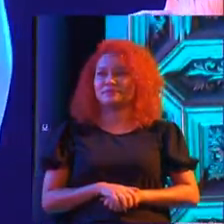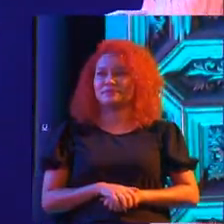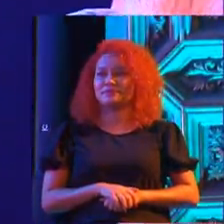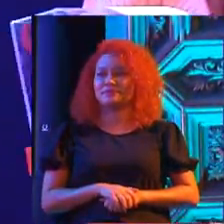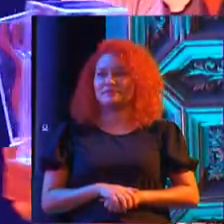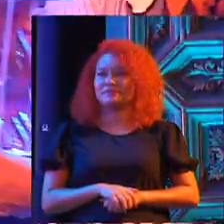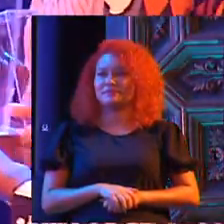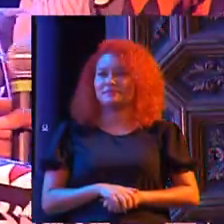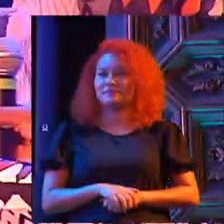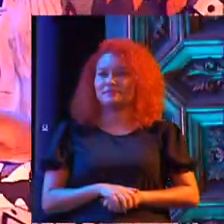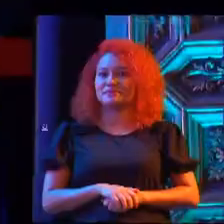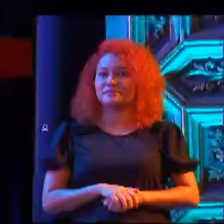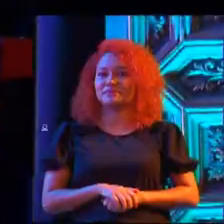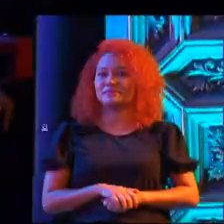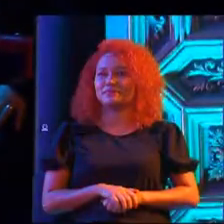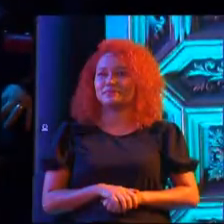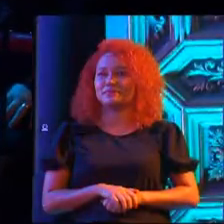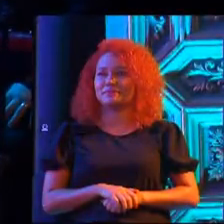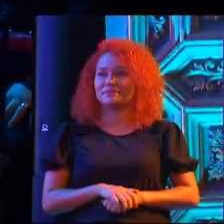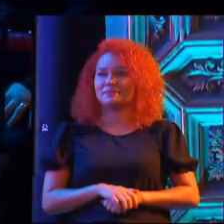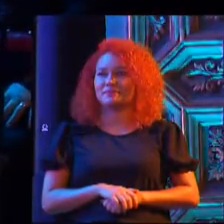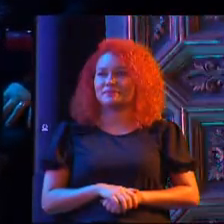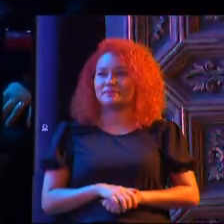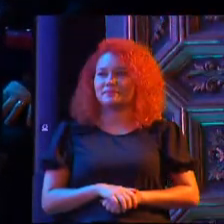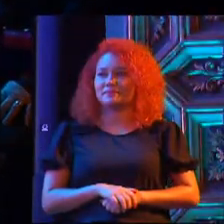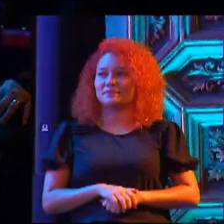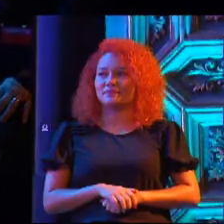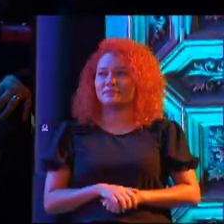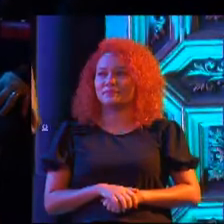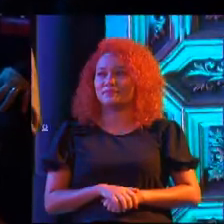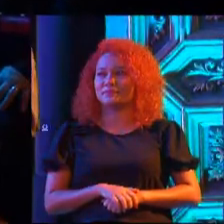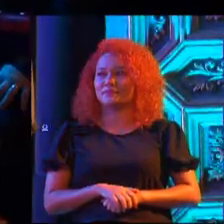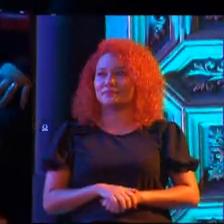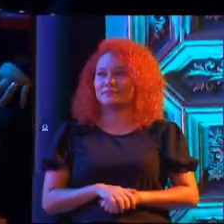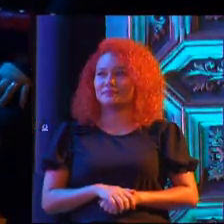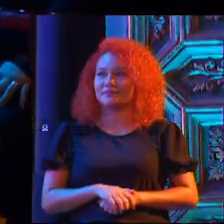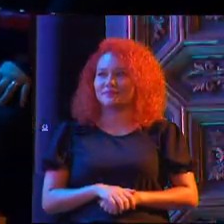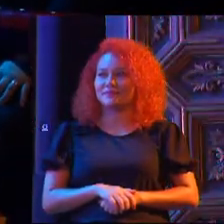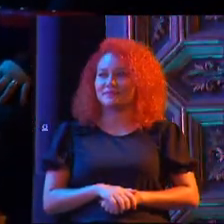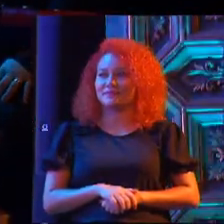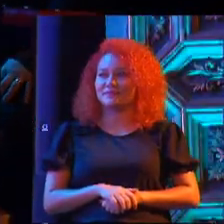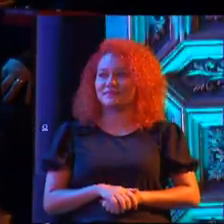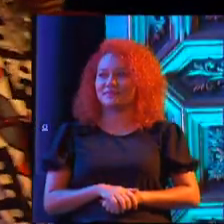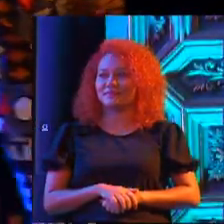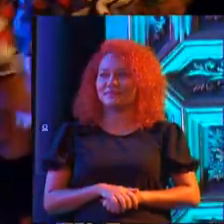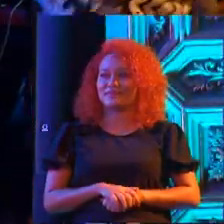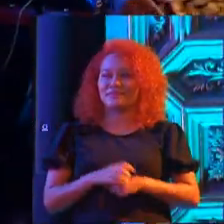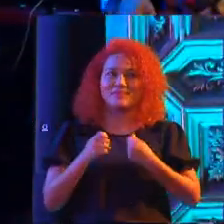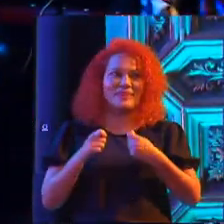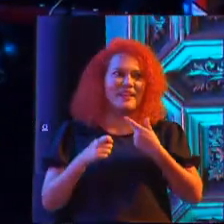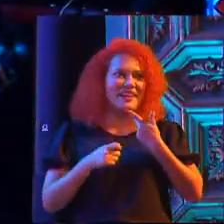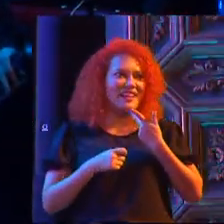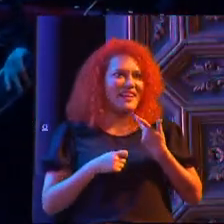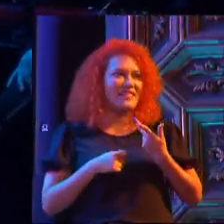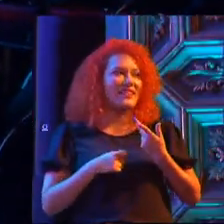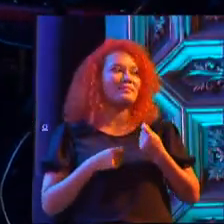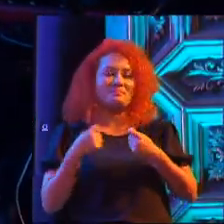Que alegria. Parabéns, Márcio. Obrigado, obrigado. Vou falar bem? Bem.